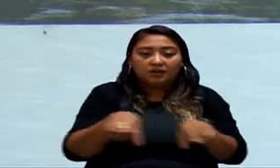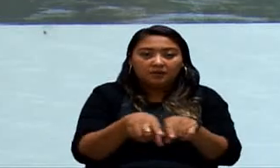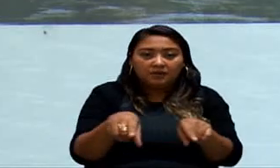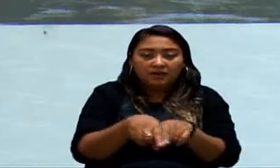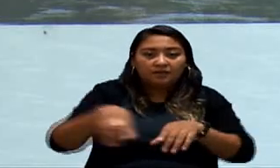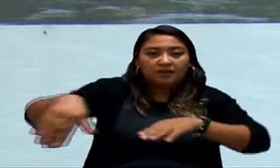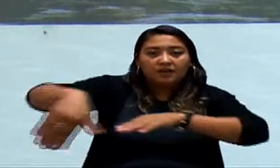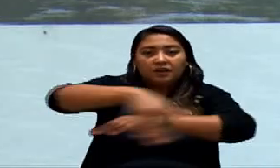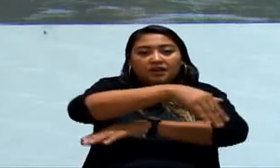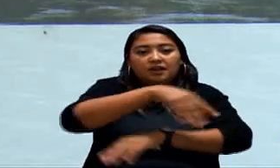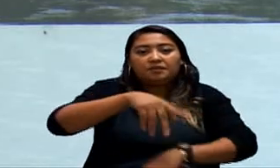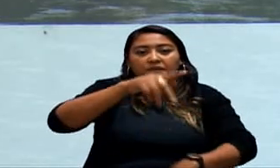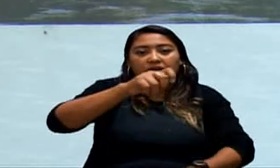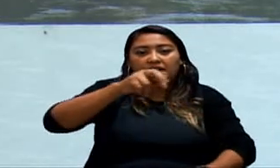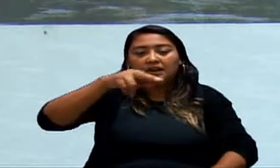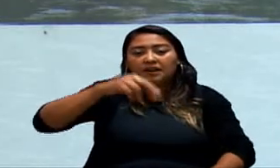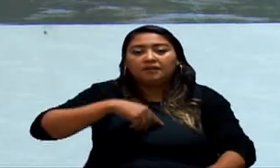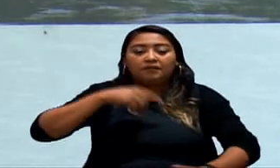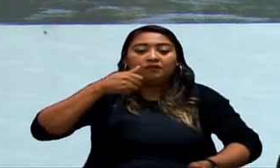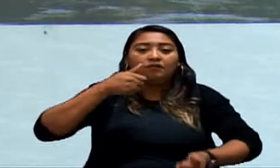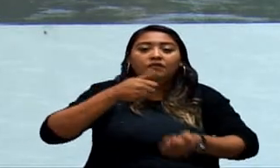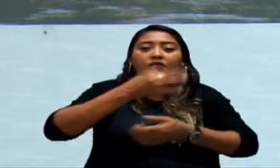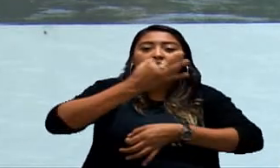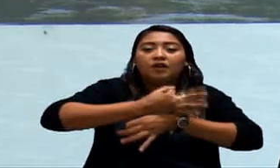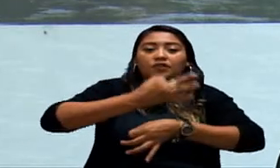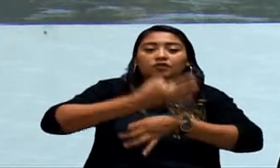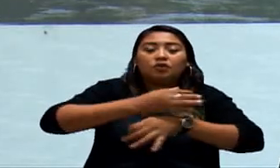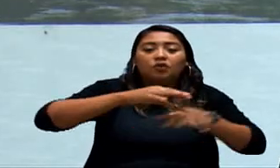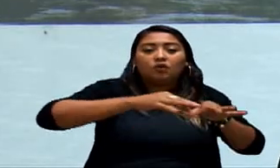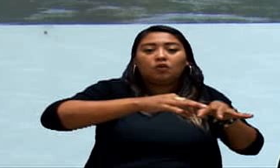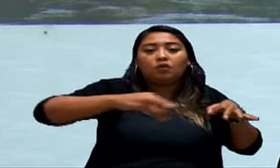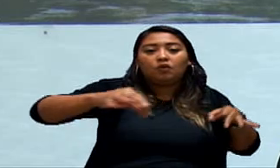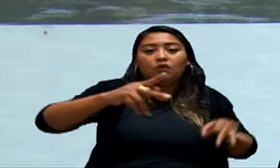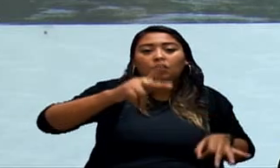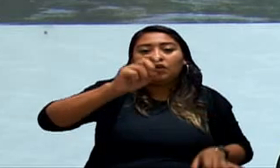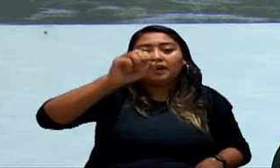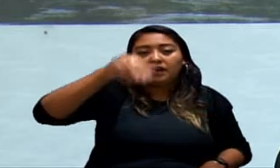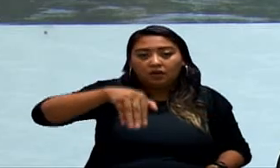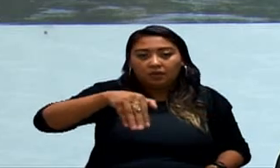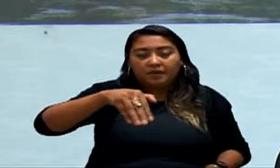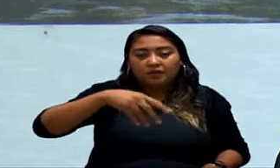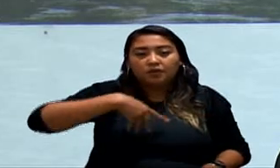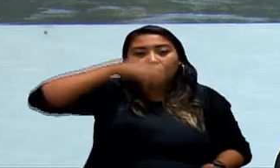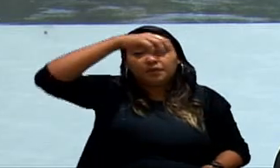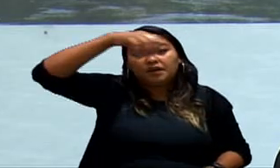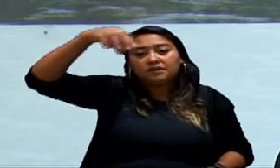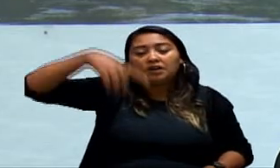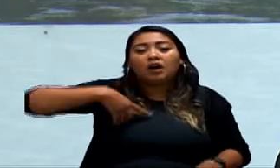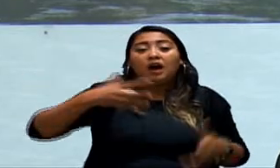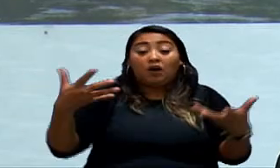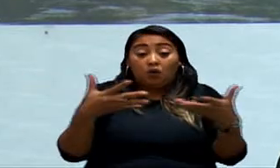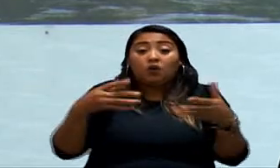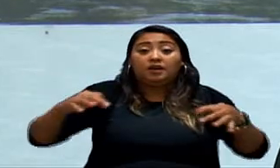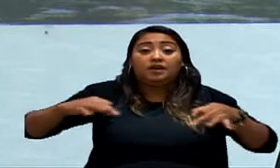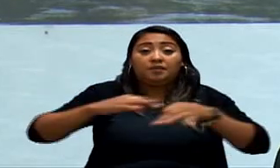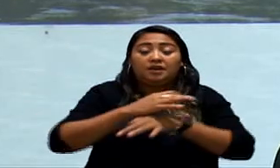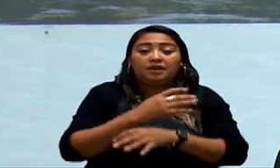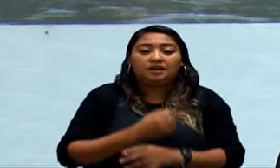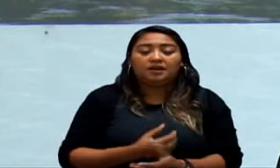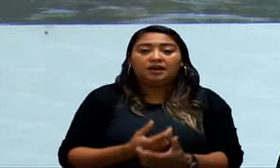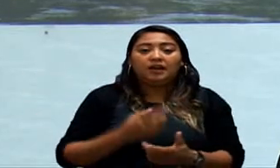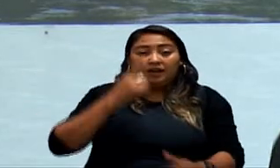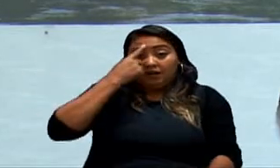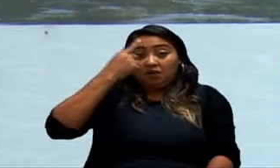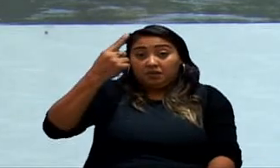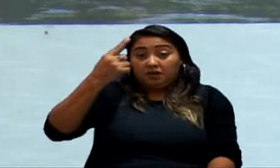Paraná, porque ficou um trecho de 1 quilômetro da Avenida Paraná sem iluminação. Agora vai ser terminada a implantação.